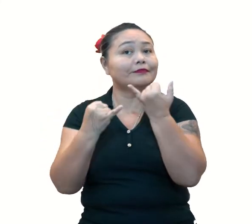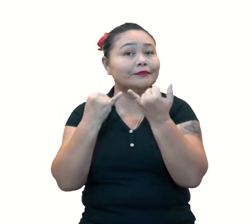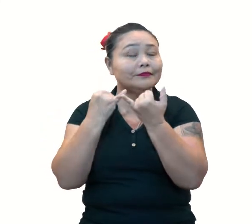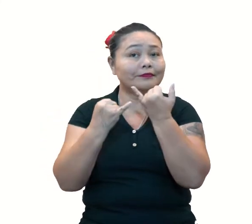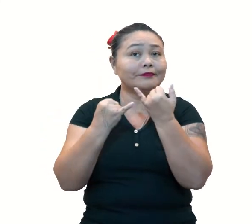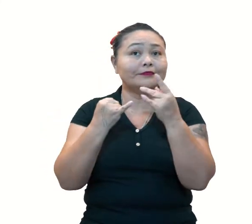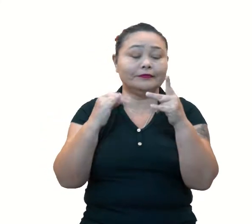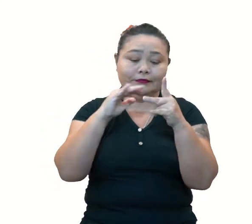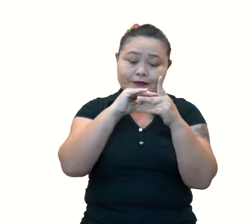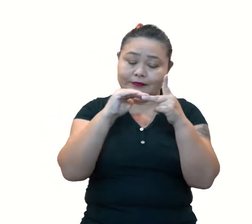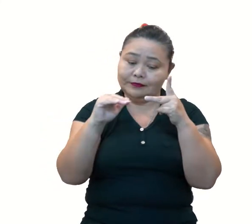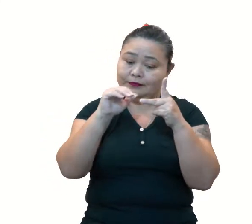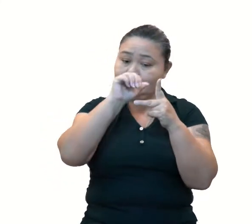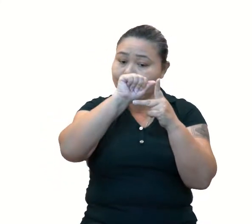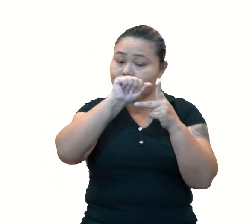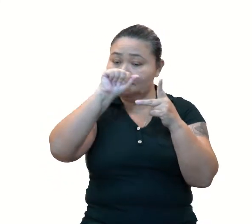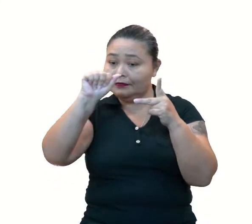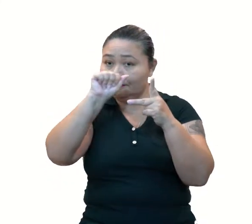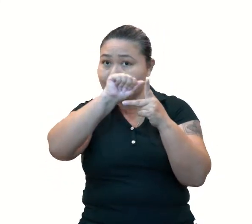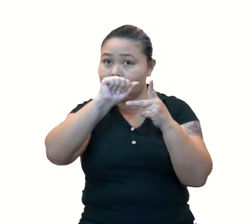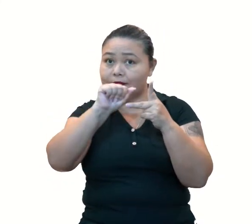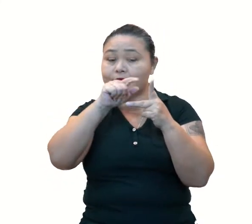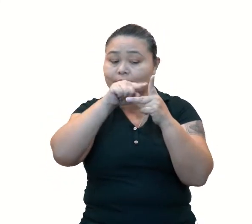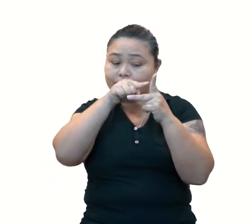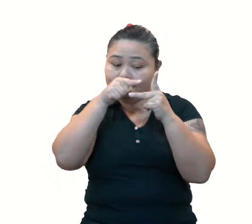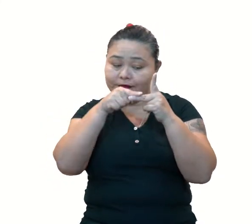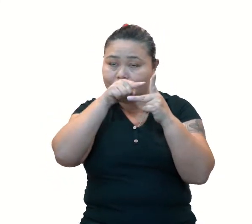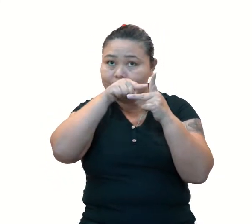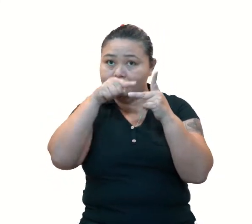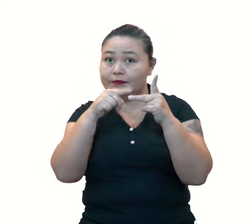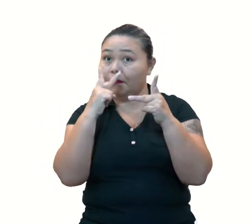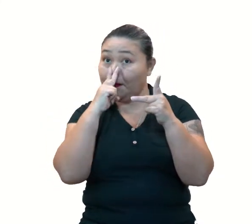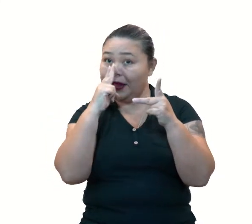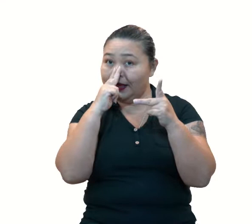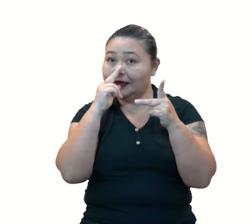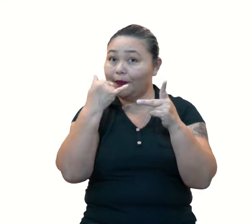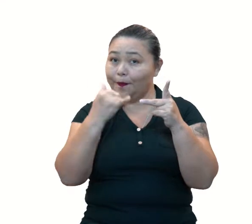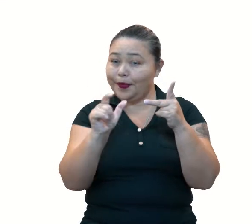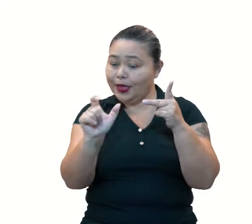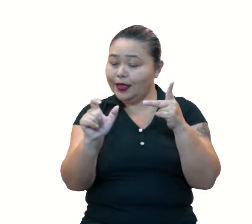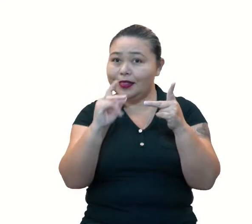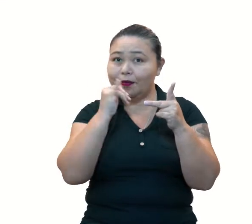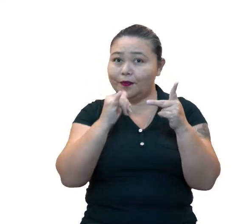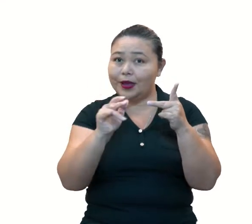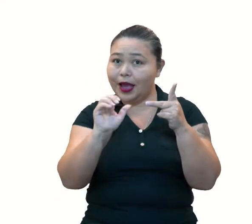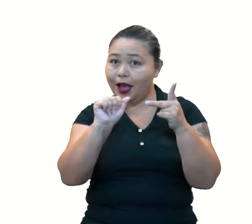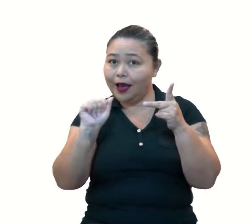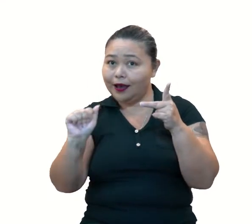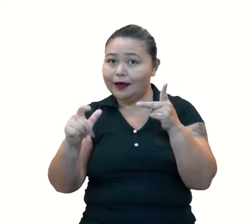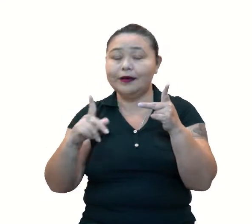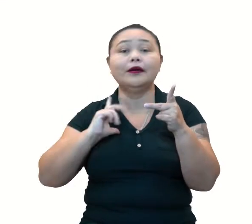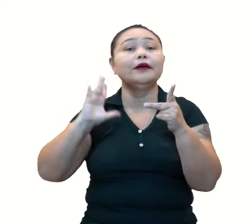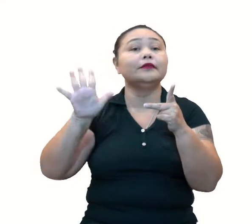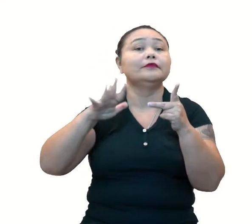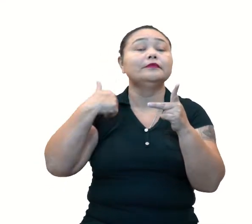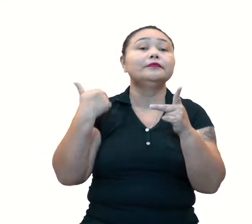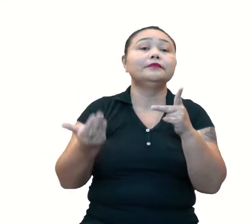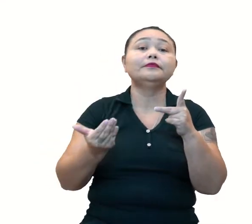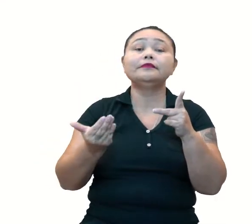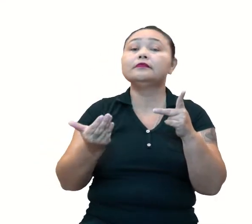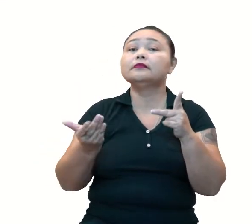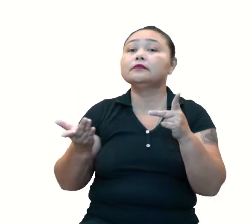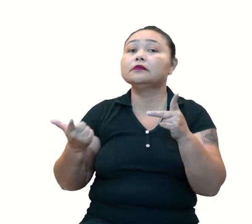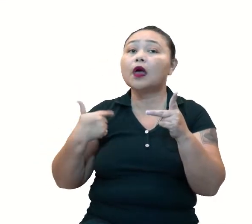de ângulo. O AA, lembra que a gente falou até que parece que pilha, né? A pilha AA. Ele vai nos dar